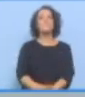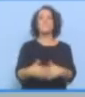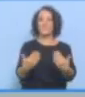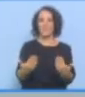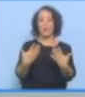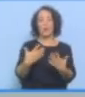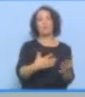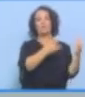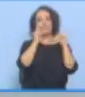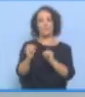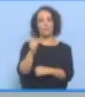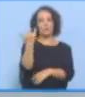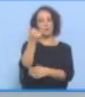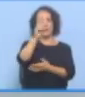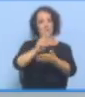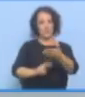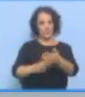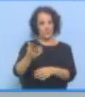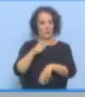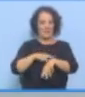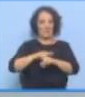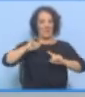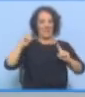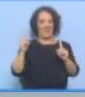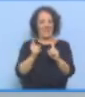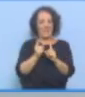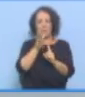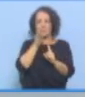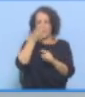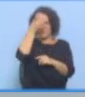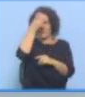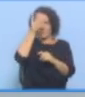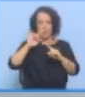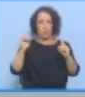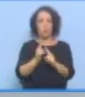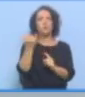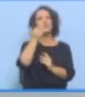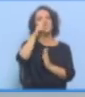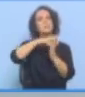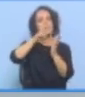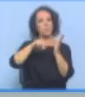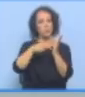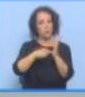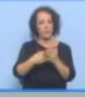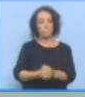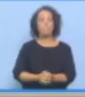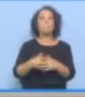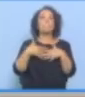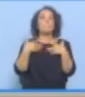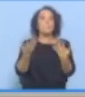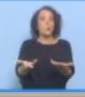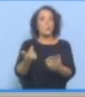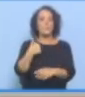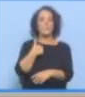segue a segunda leitura, Padre Armindo Vaz. Já temos muito pouco tempo, pedindo um comentário breve ao texto da segunda leitura. Pois, eu acho